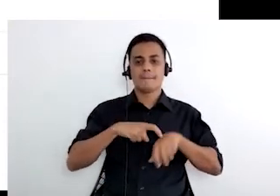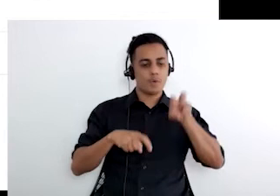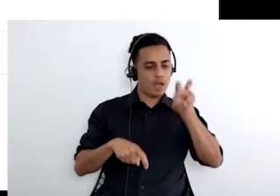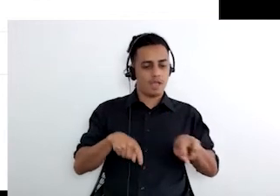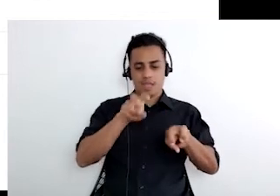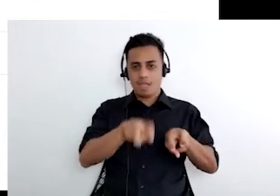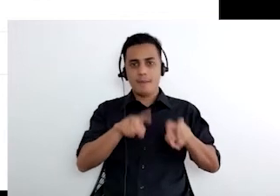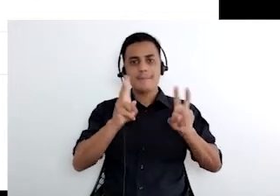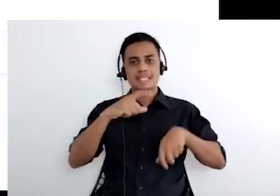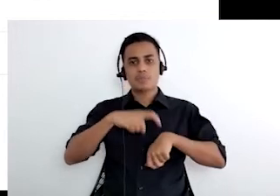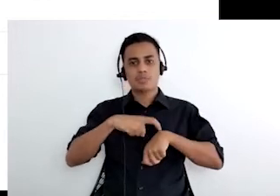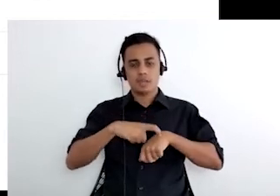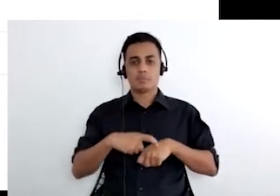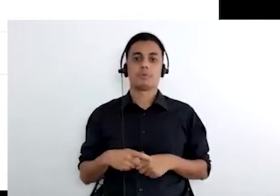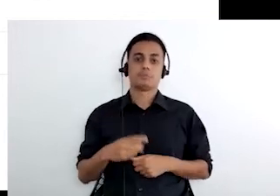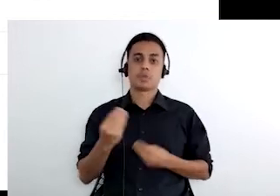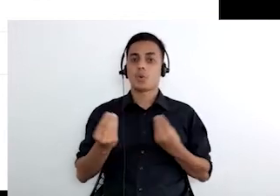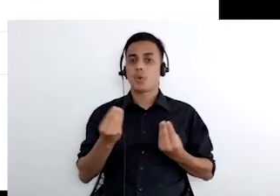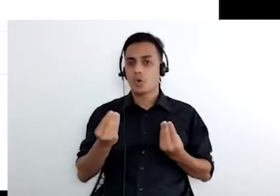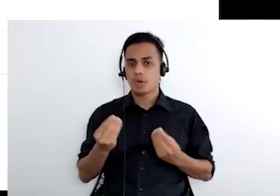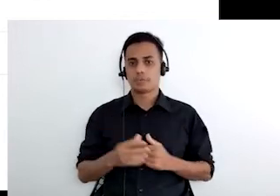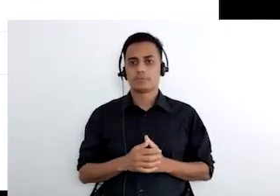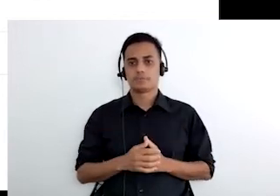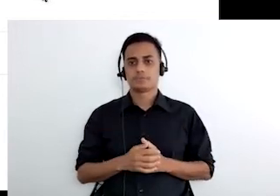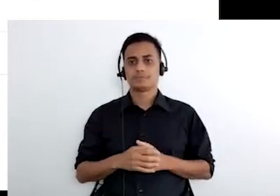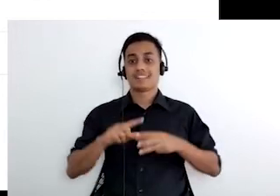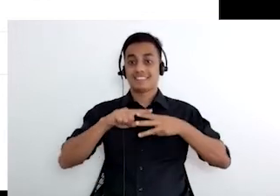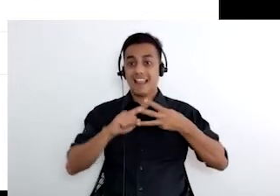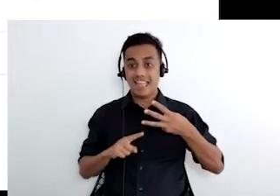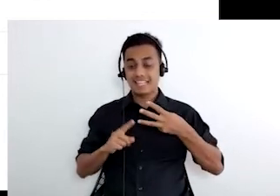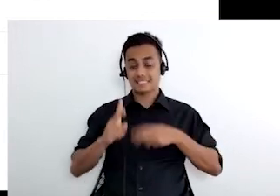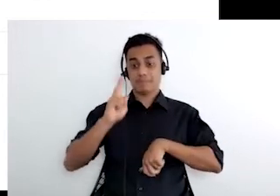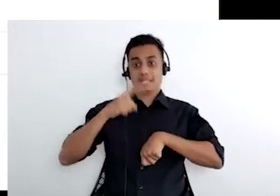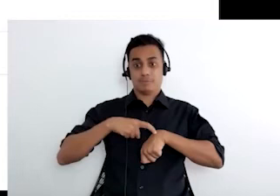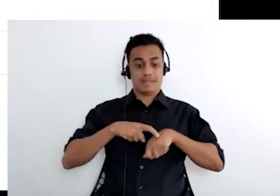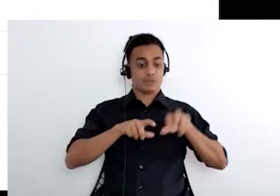uma vez, segue. Então, tocou as 3 de uma vez.